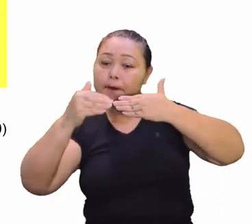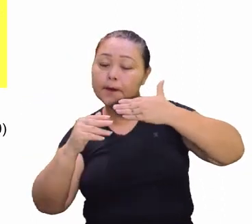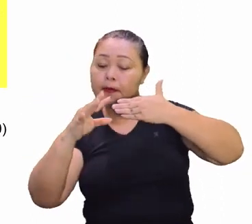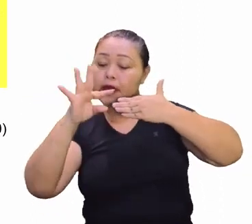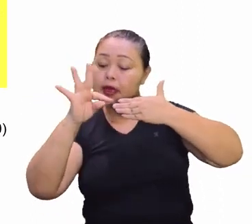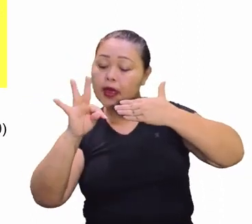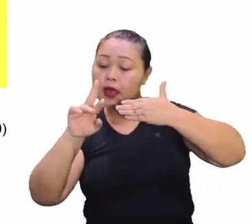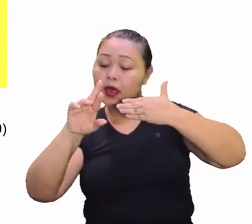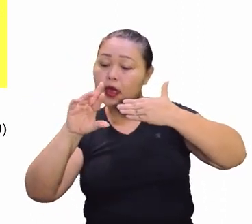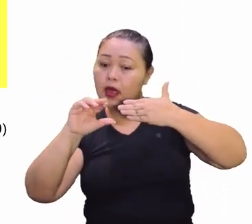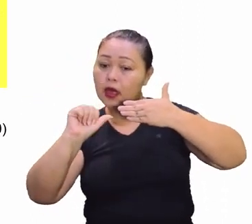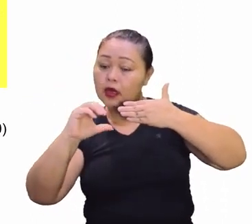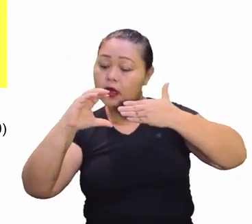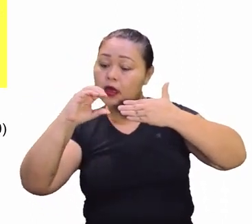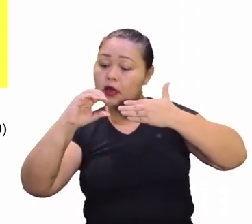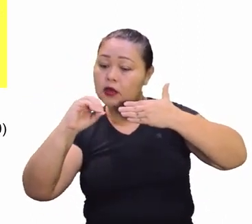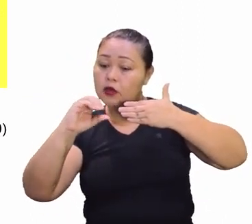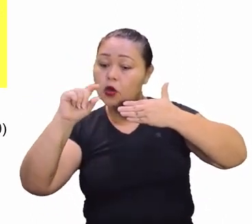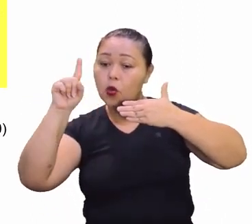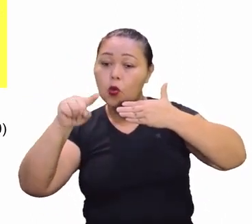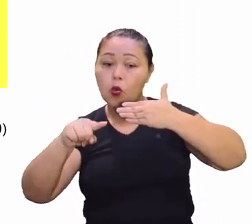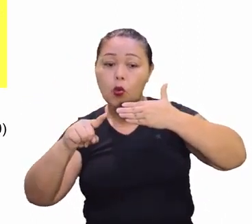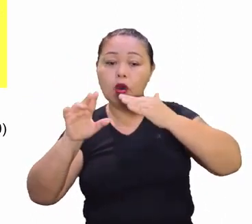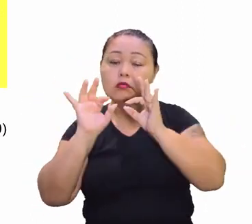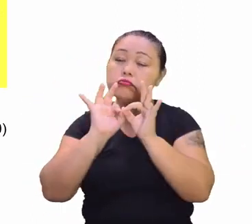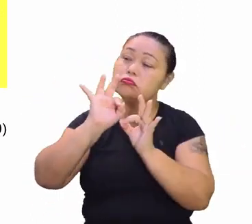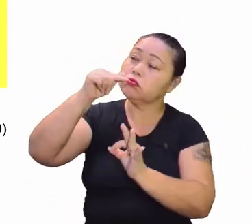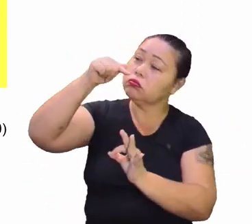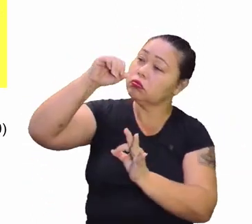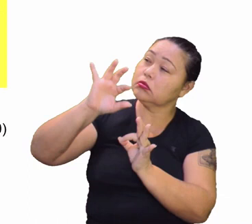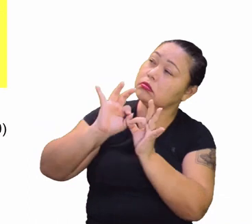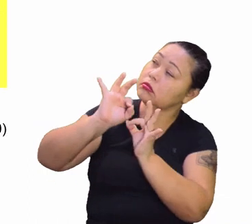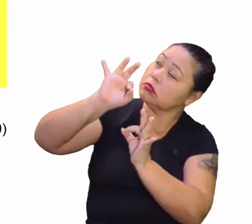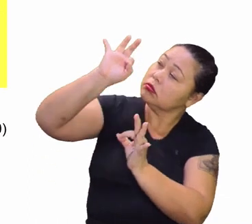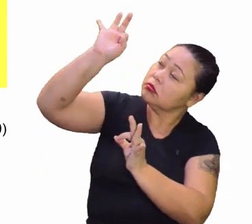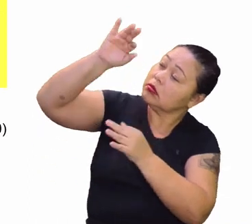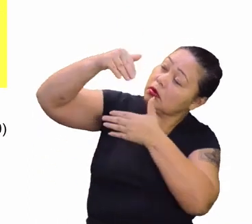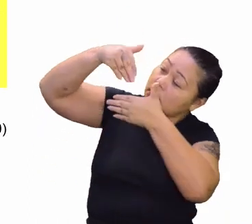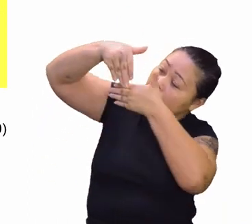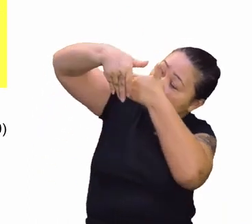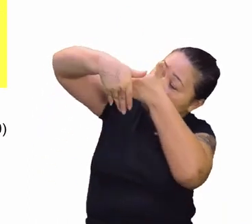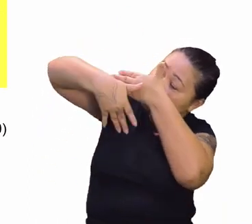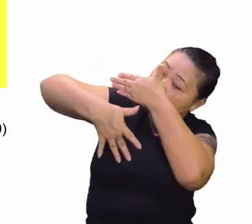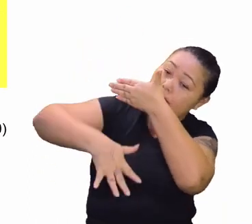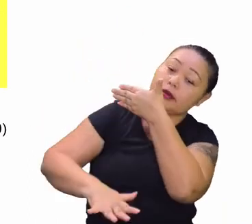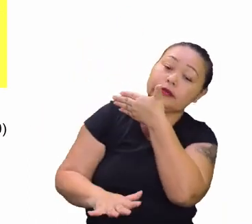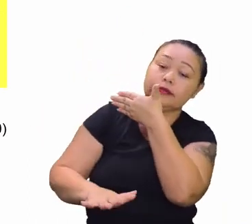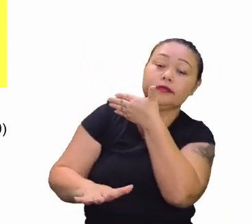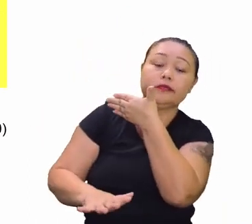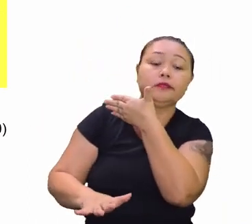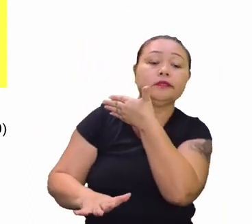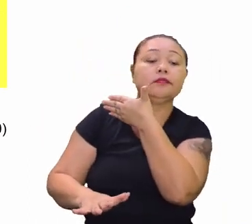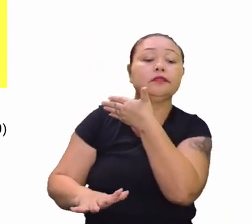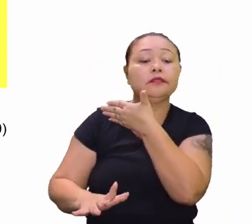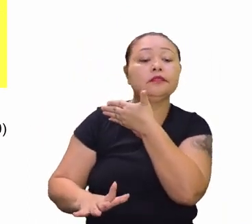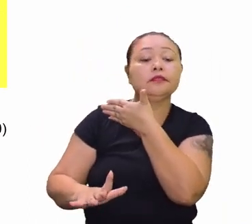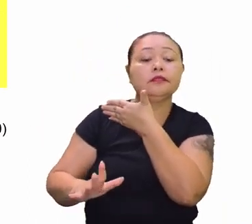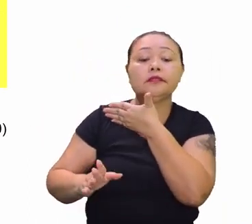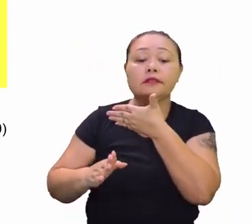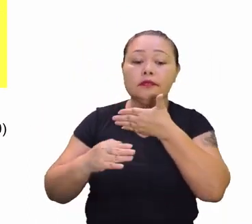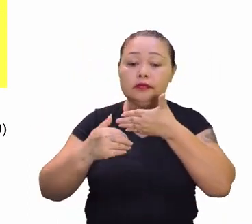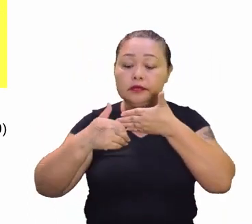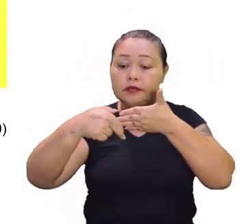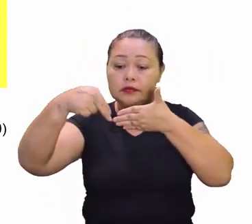altitude superior a 700 metros, sendo denominado Alto Jamari. Corre